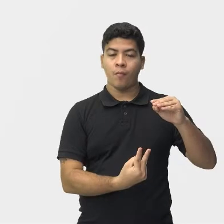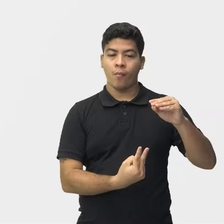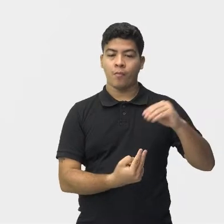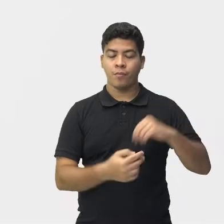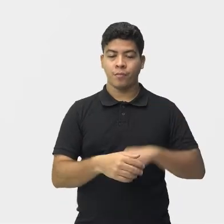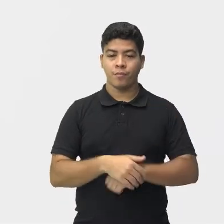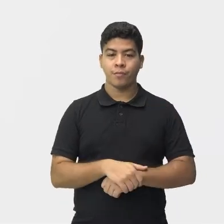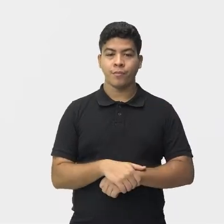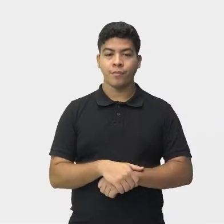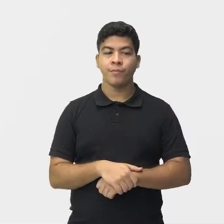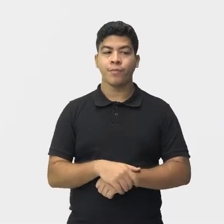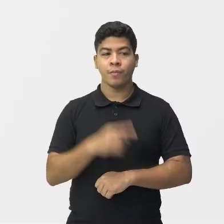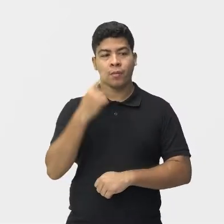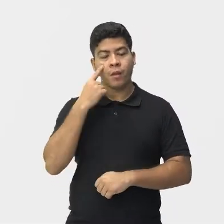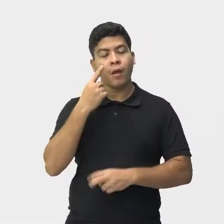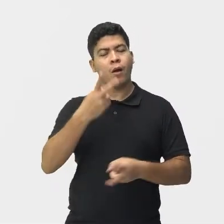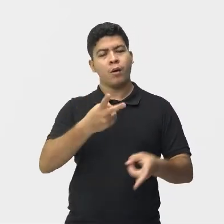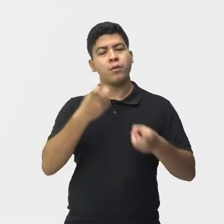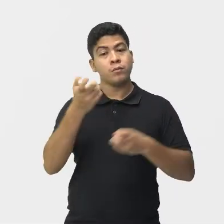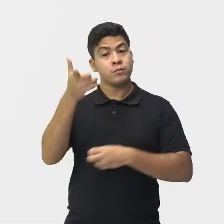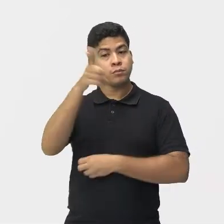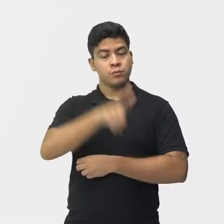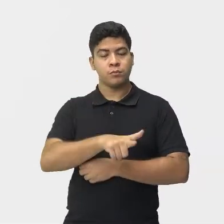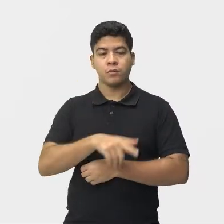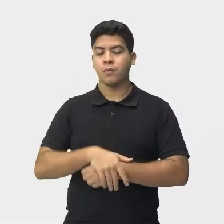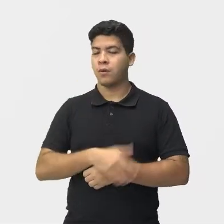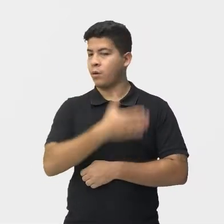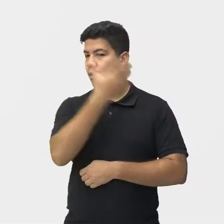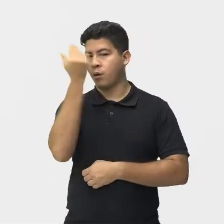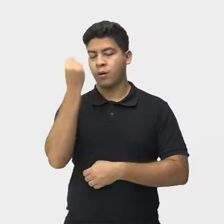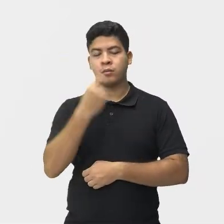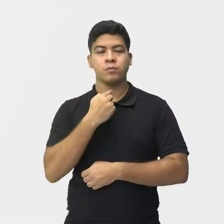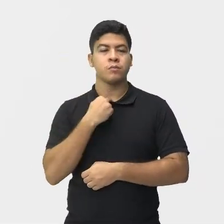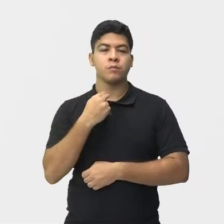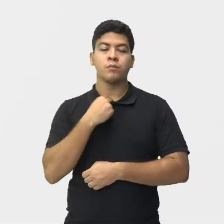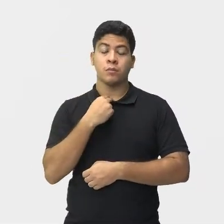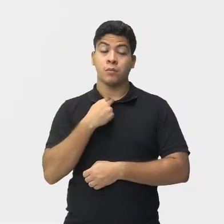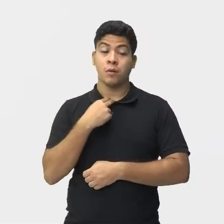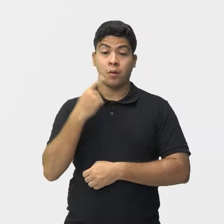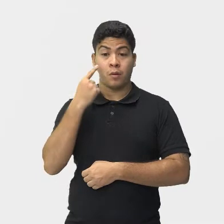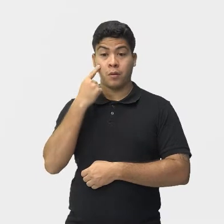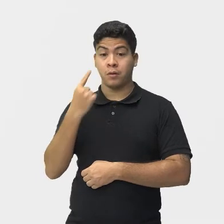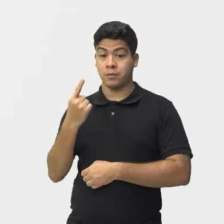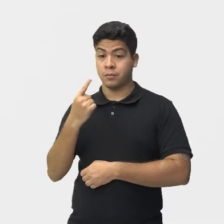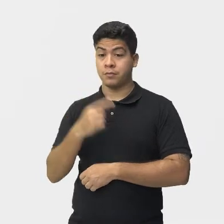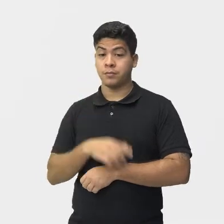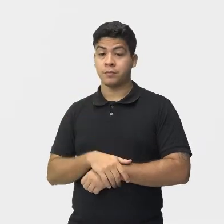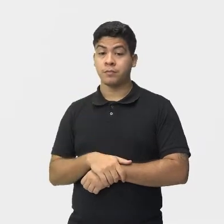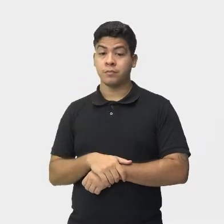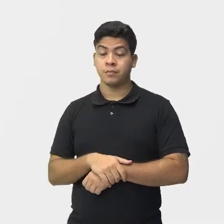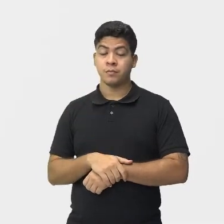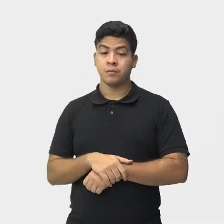Aqui está, né, novamente, para você não esquecer, que o valor desta área,